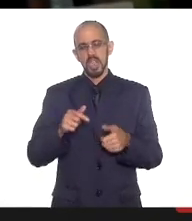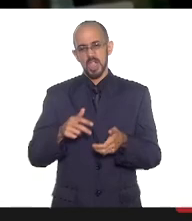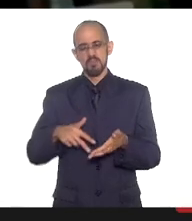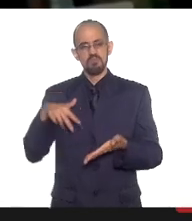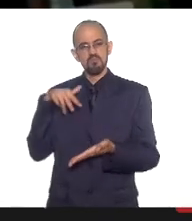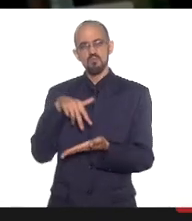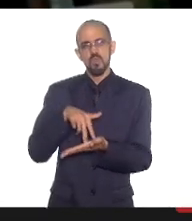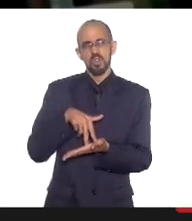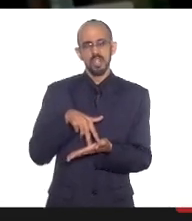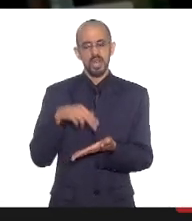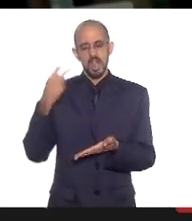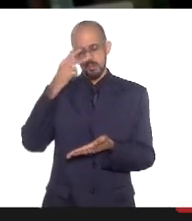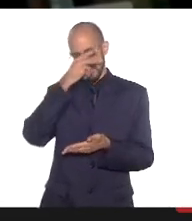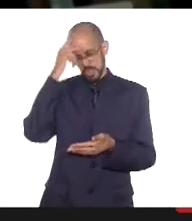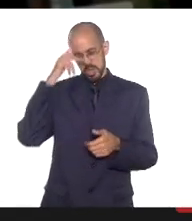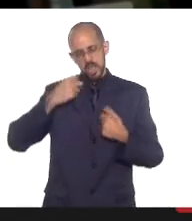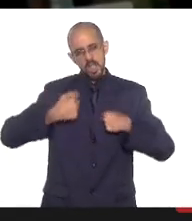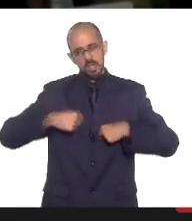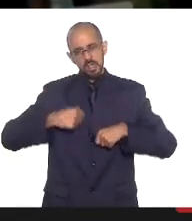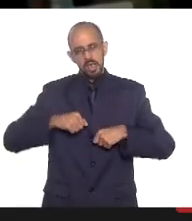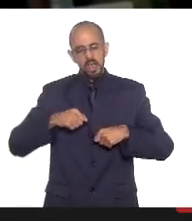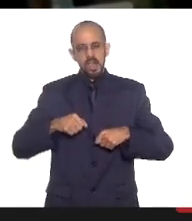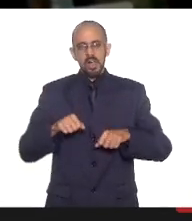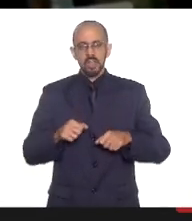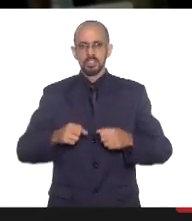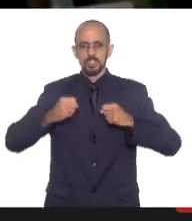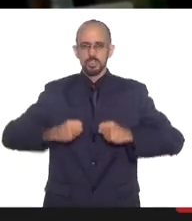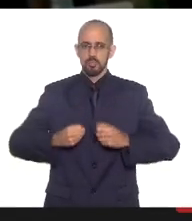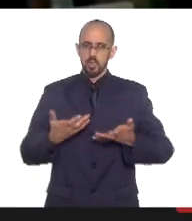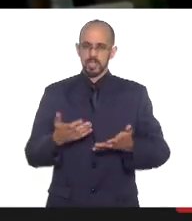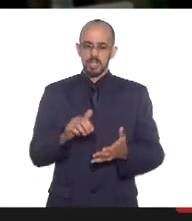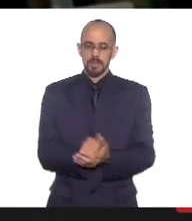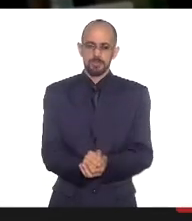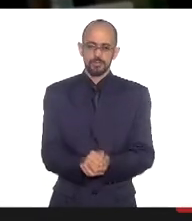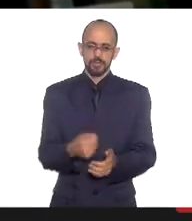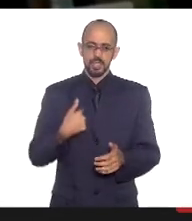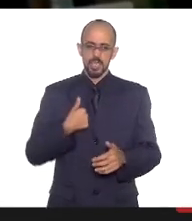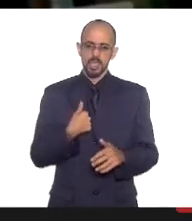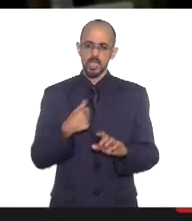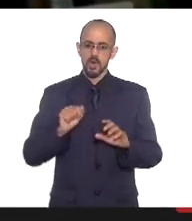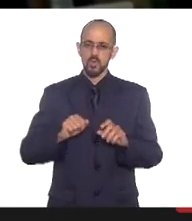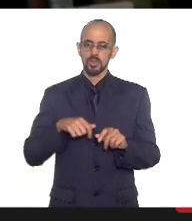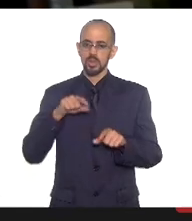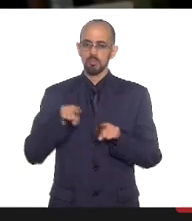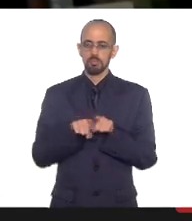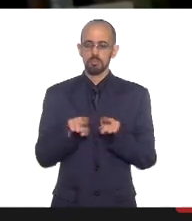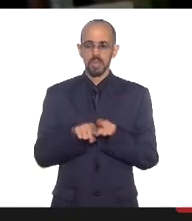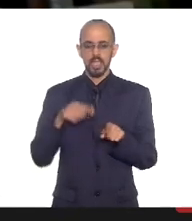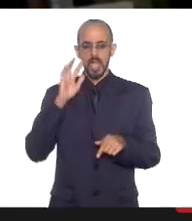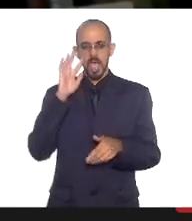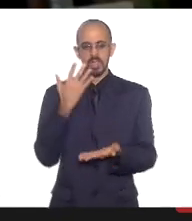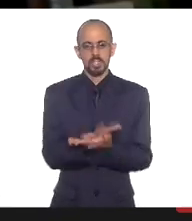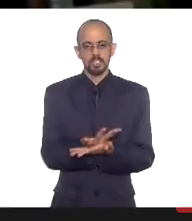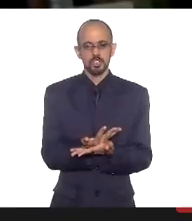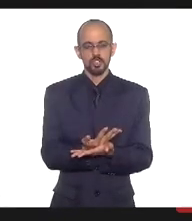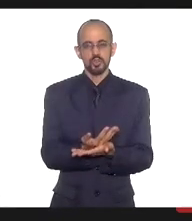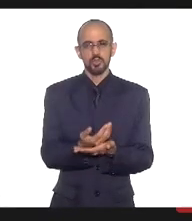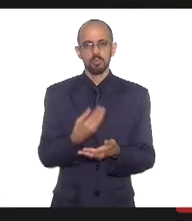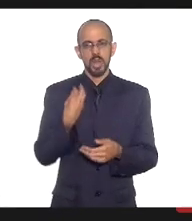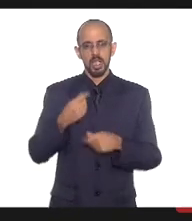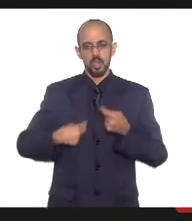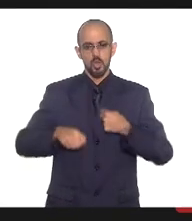tem que ter poder eu defendo ainda disse o modelo de cidade para a economia a funcionar